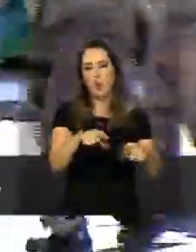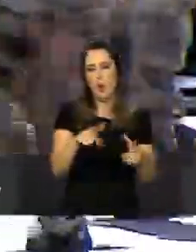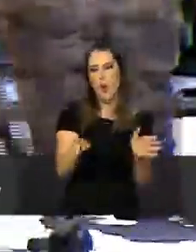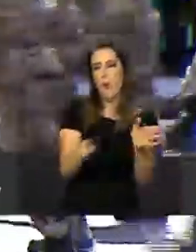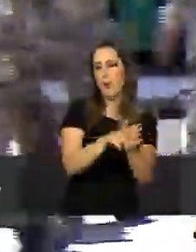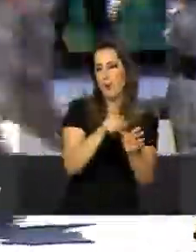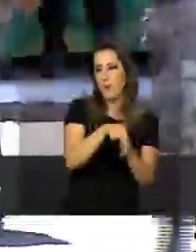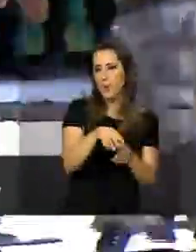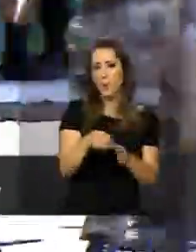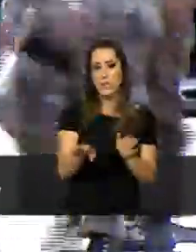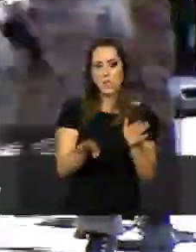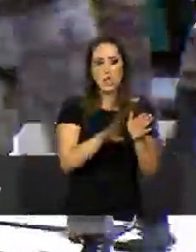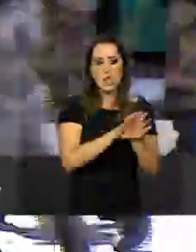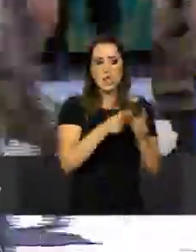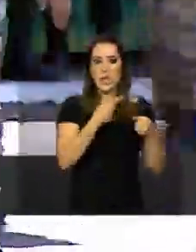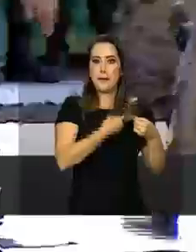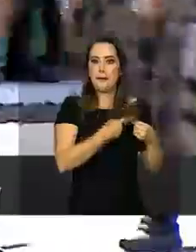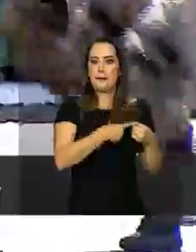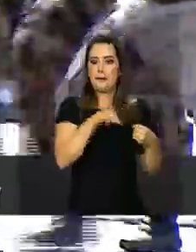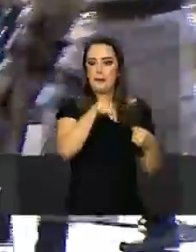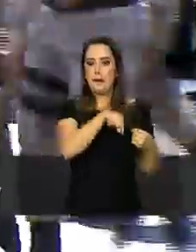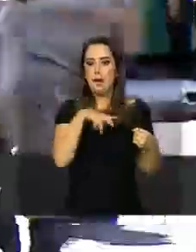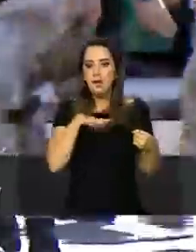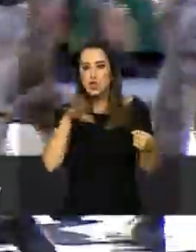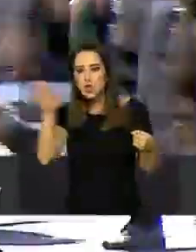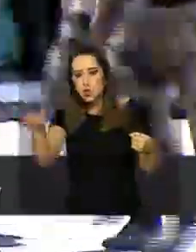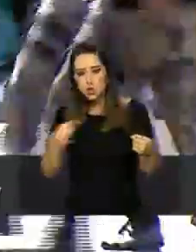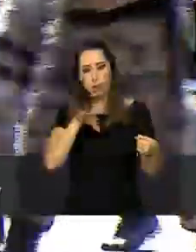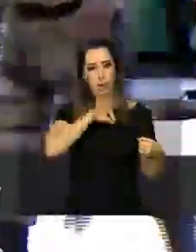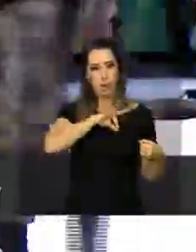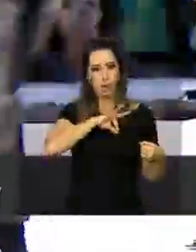habitat, vindo para a área urbana. Então,